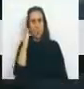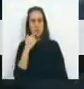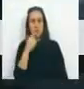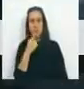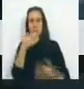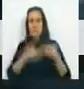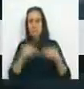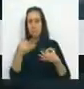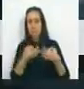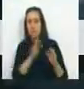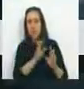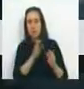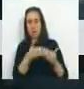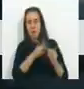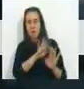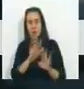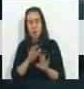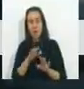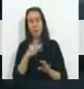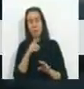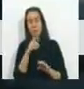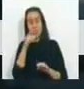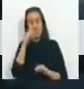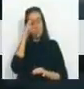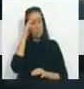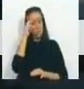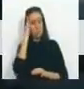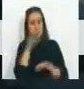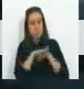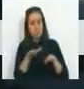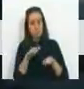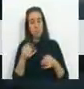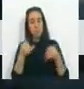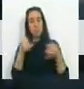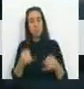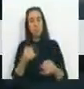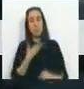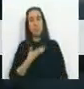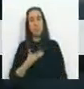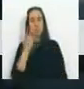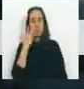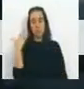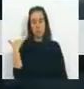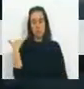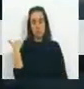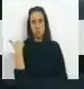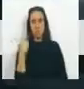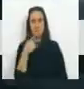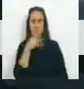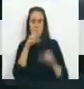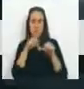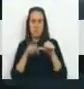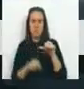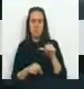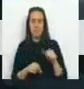Dr. António José Seguro e emergiu o Dr. António Costa, e com ele também aquele discurso, é o